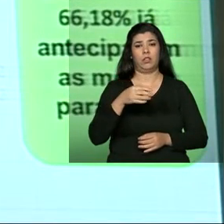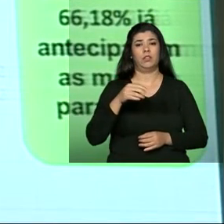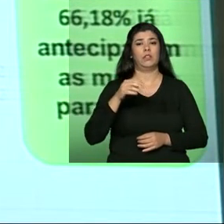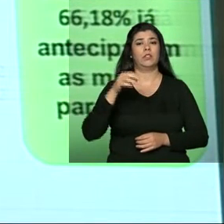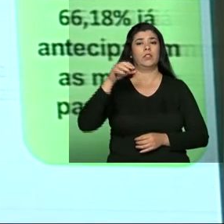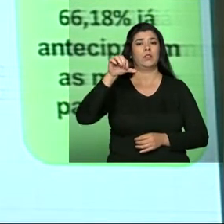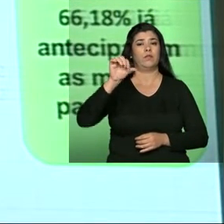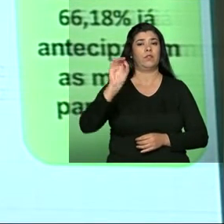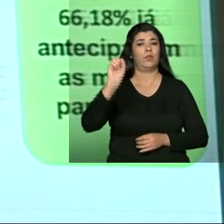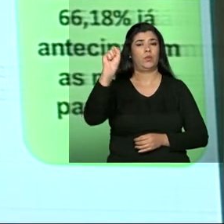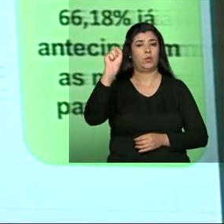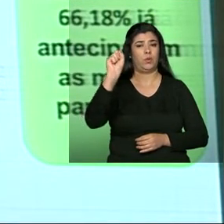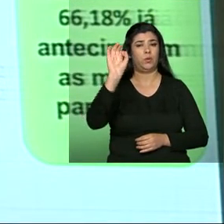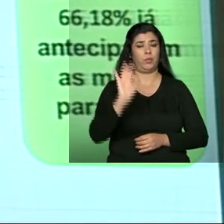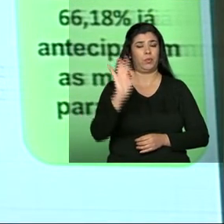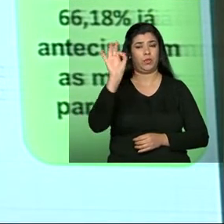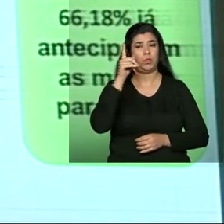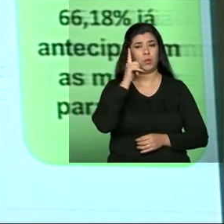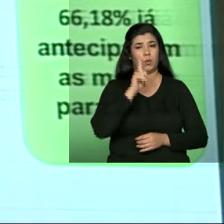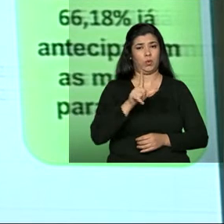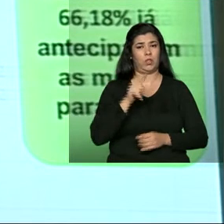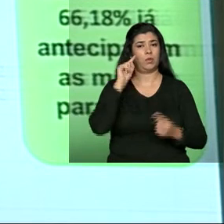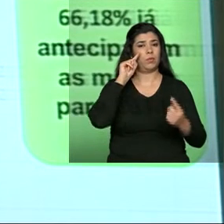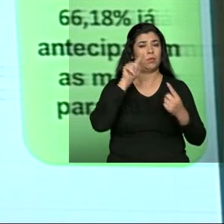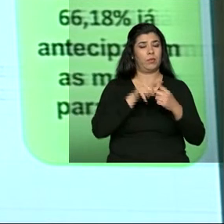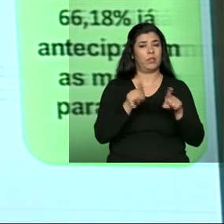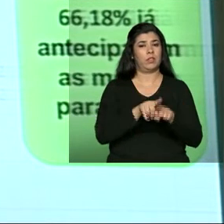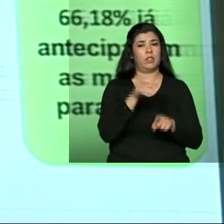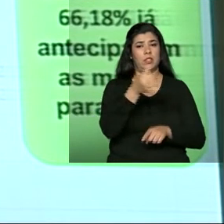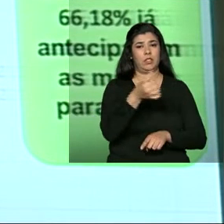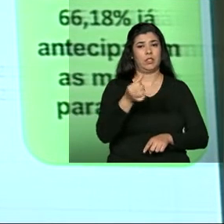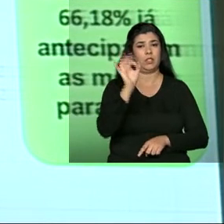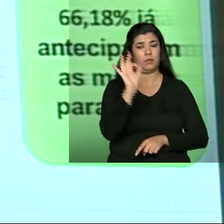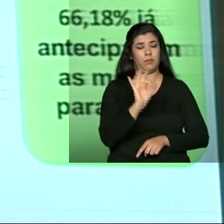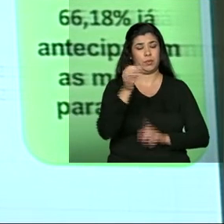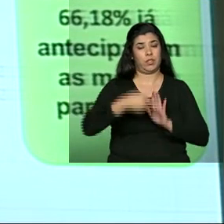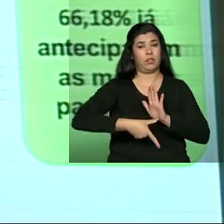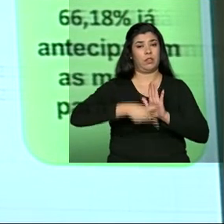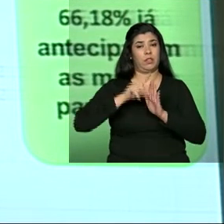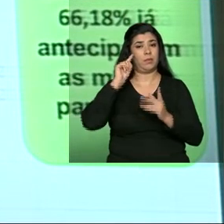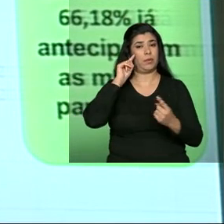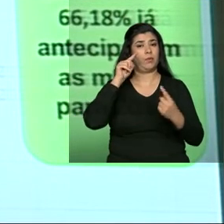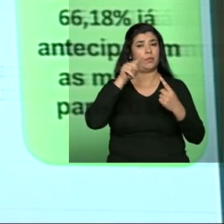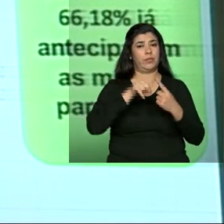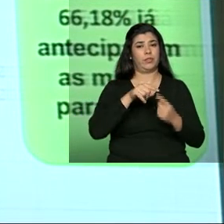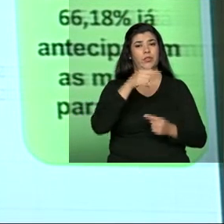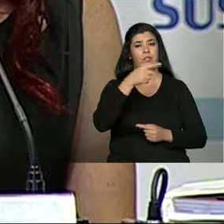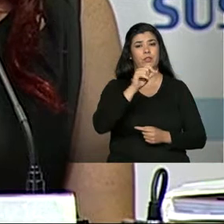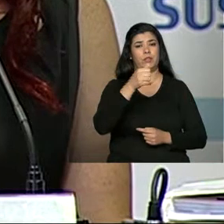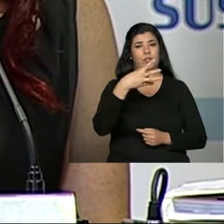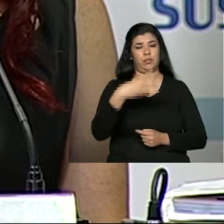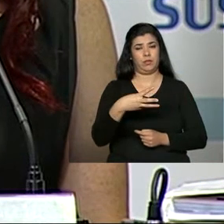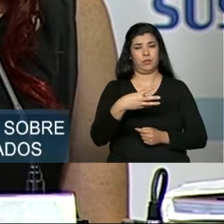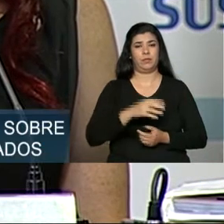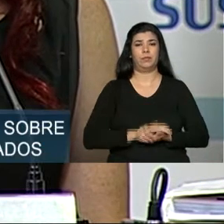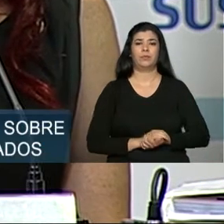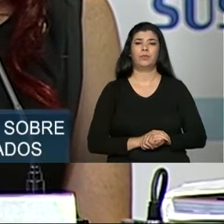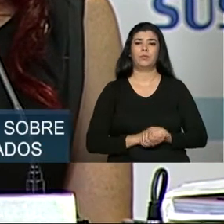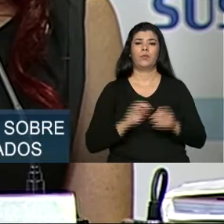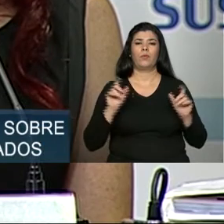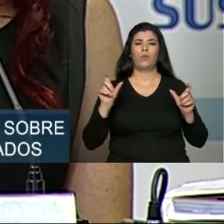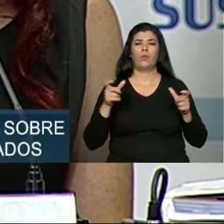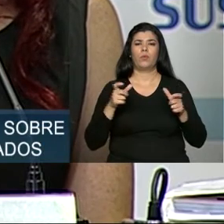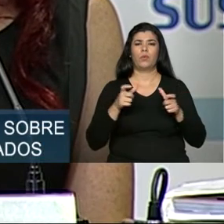produtos atingiram a meta e 66% já anteciparam as metas para 2014. As metas de